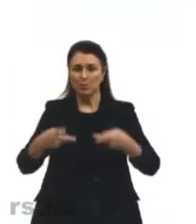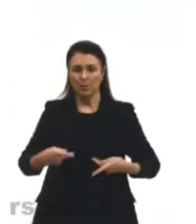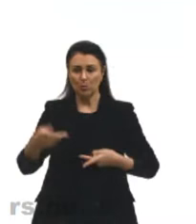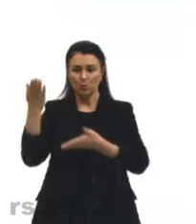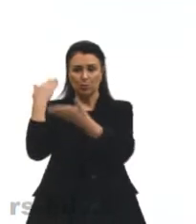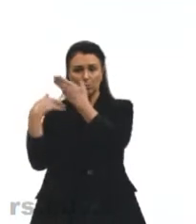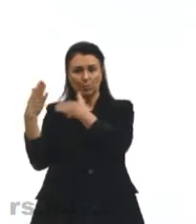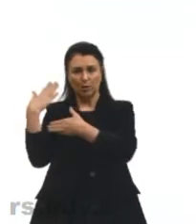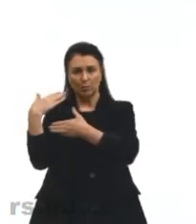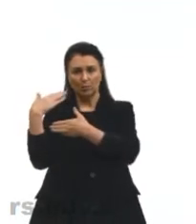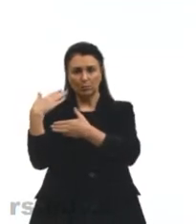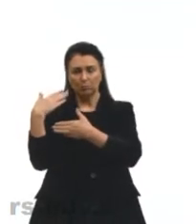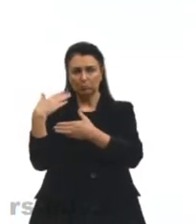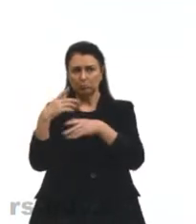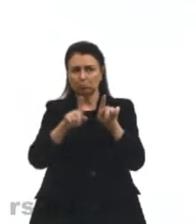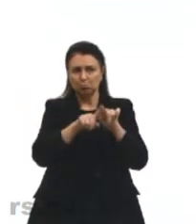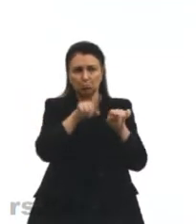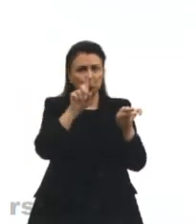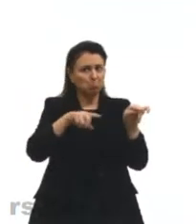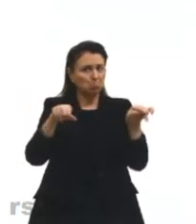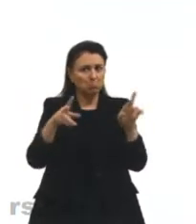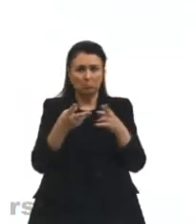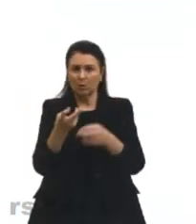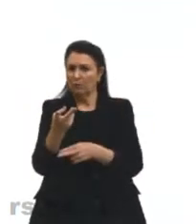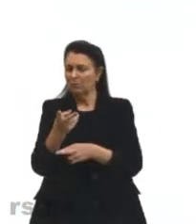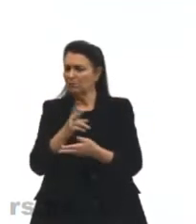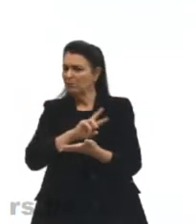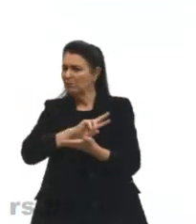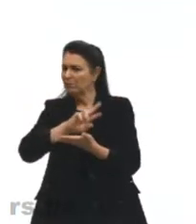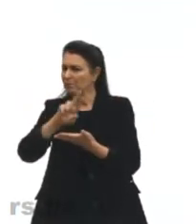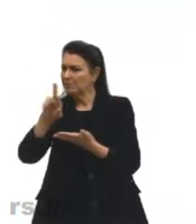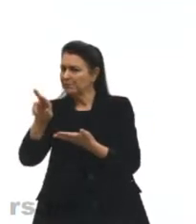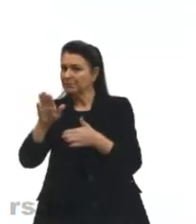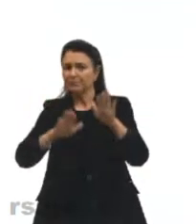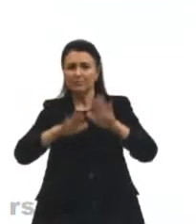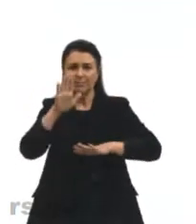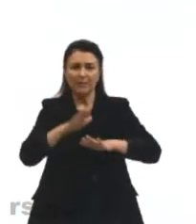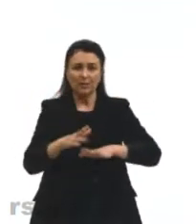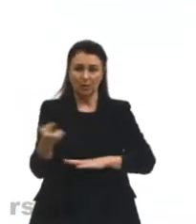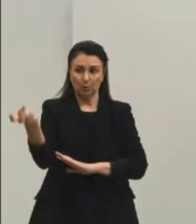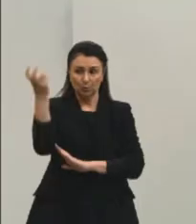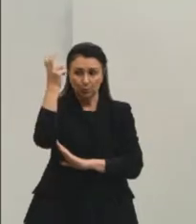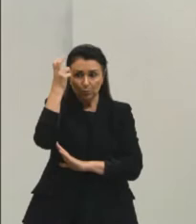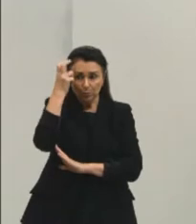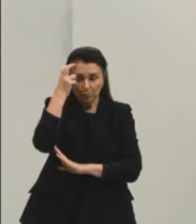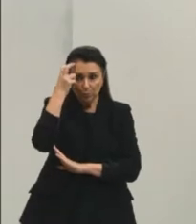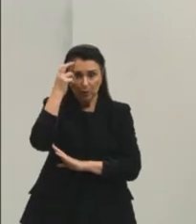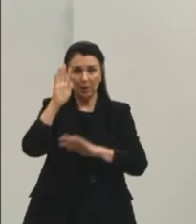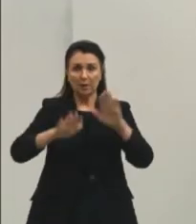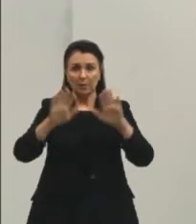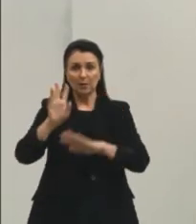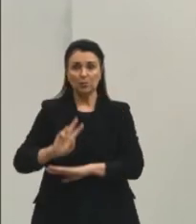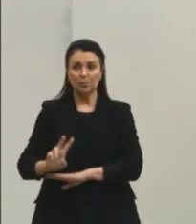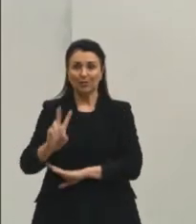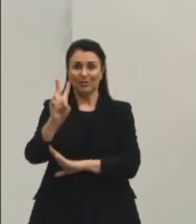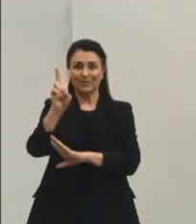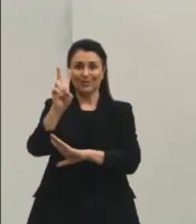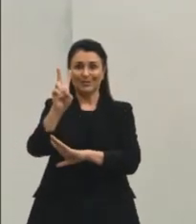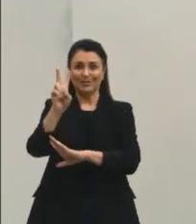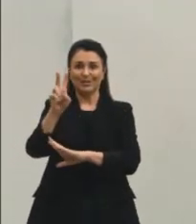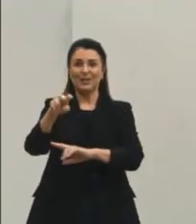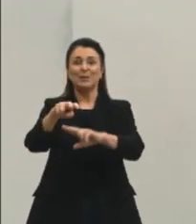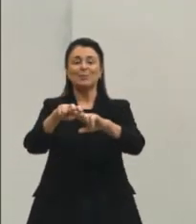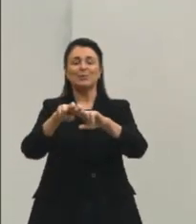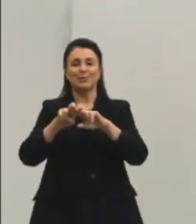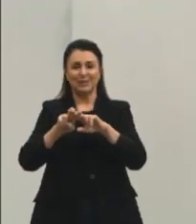são muito variadas e dependem muito da nossa cultura dos nossos valores então é por isso que a história é